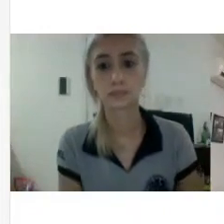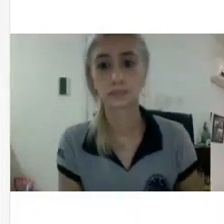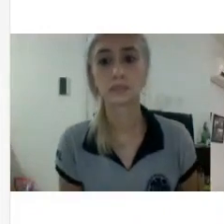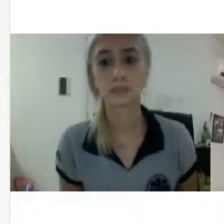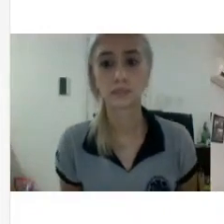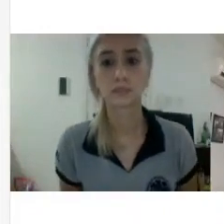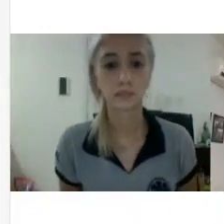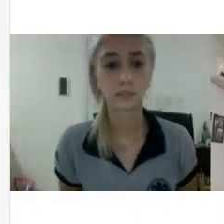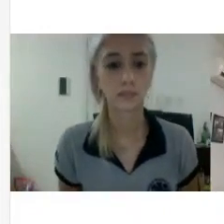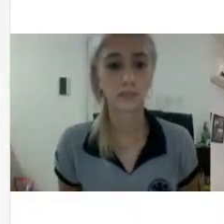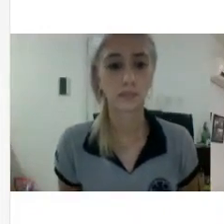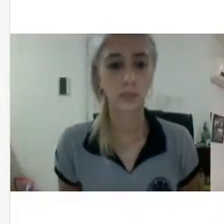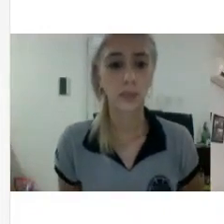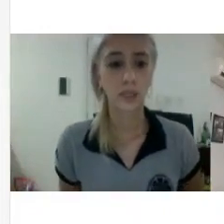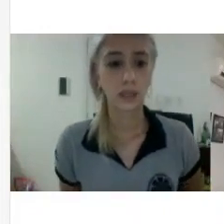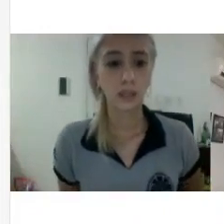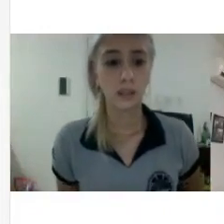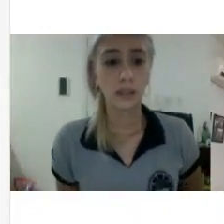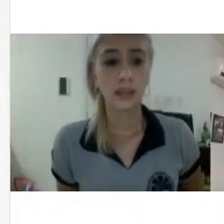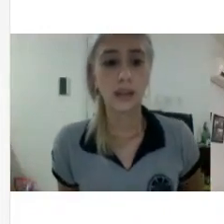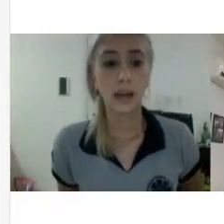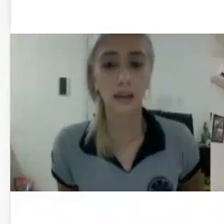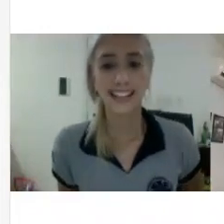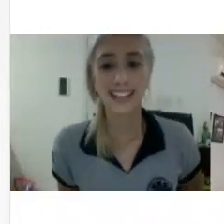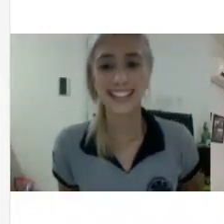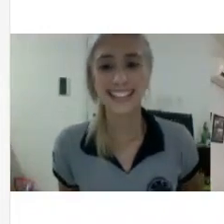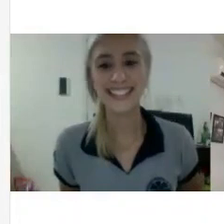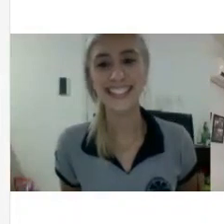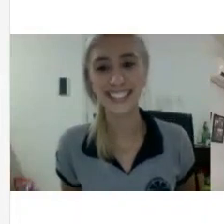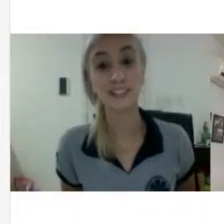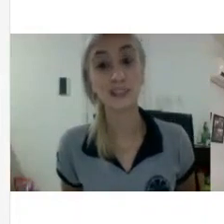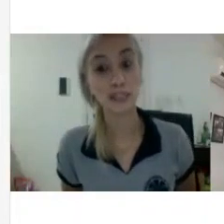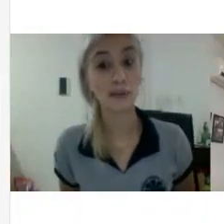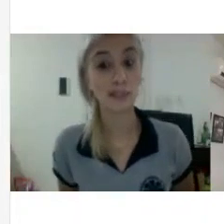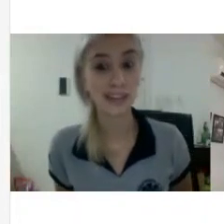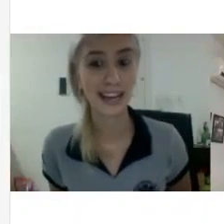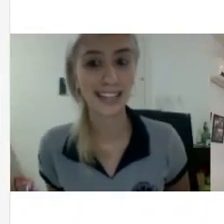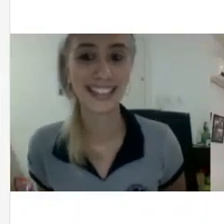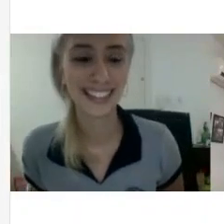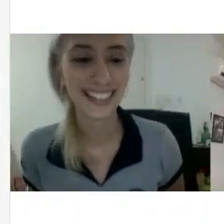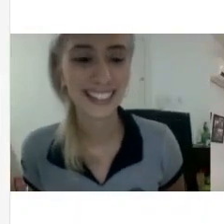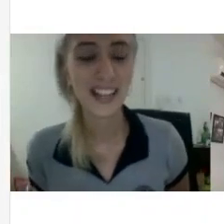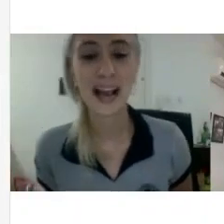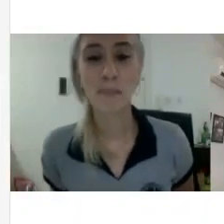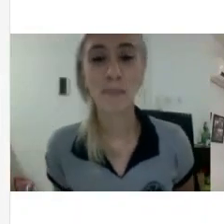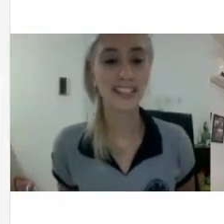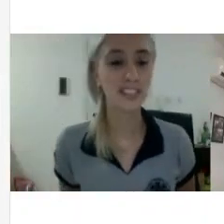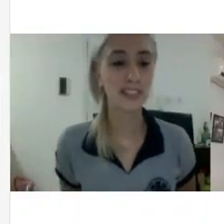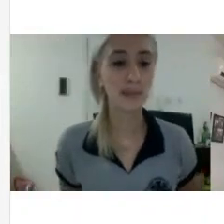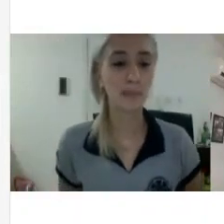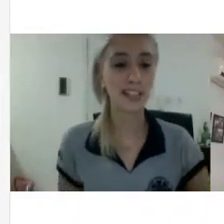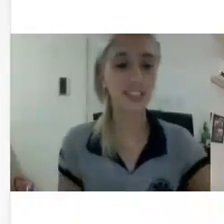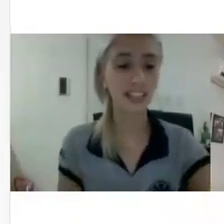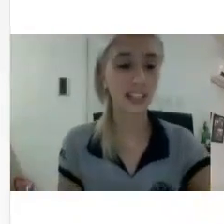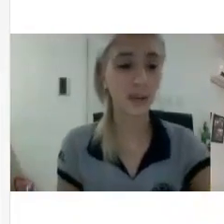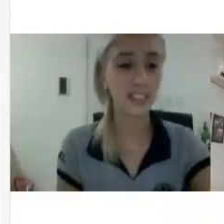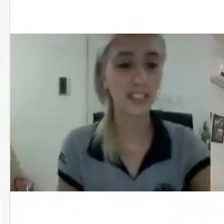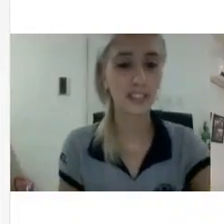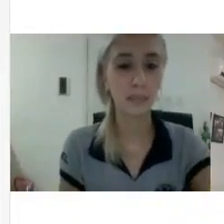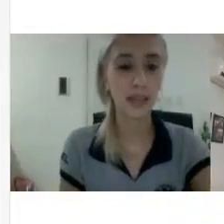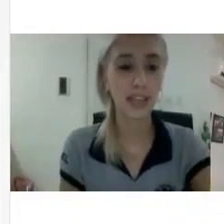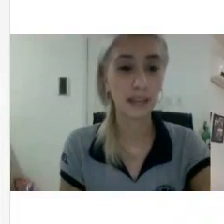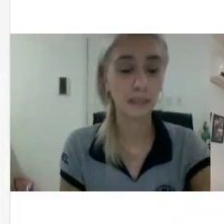vezes tem uma ideia no meio da noite, né? De manhã cedo. No meio da madrugada. Madrugada. A Paty está aqui